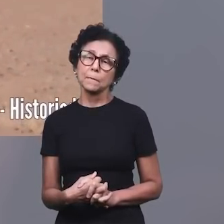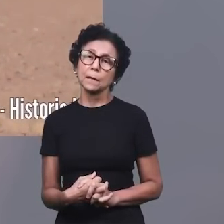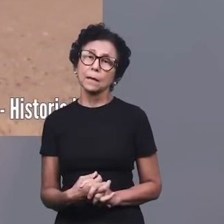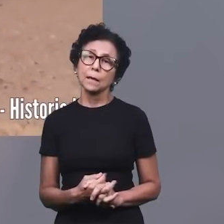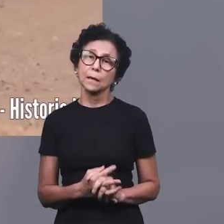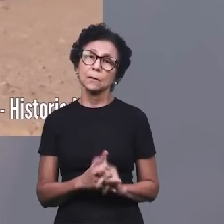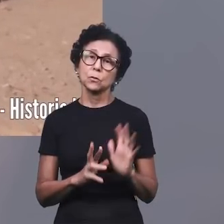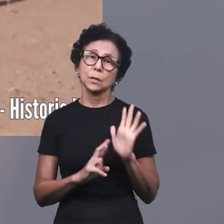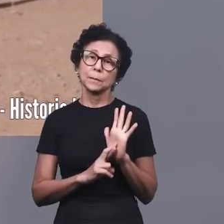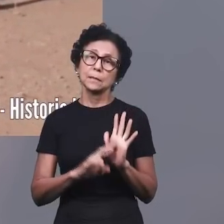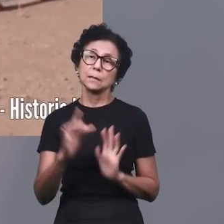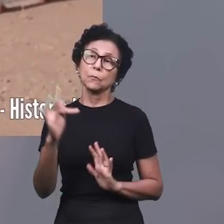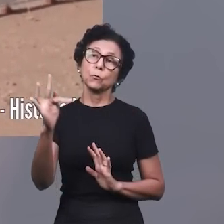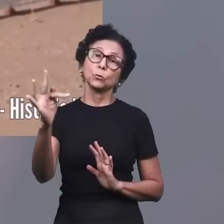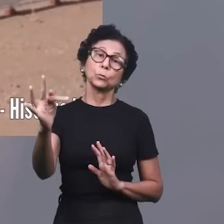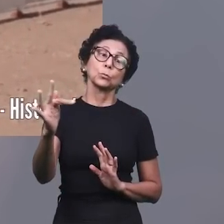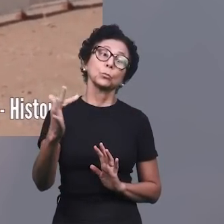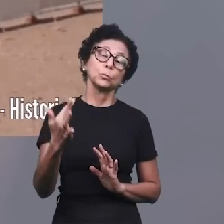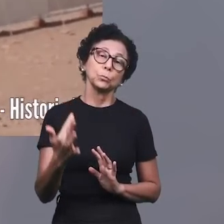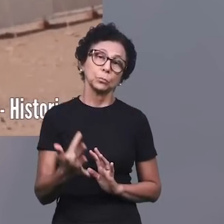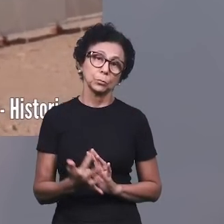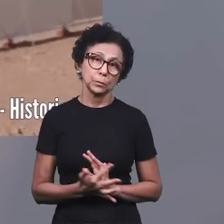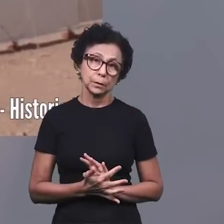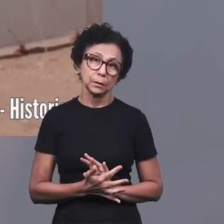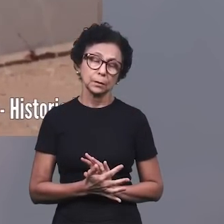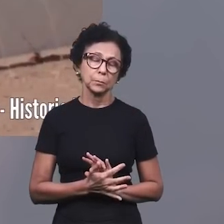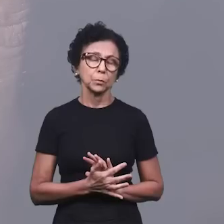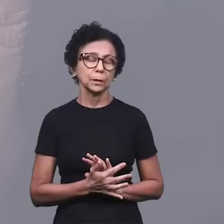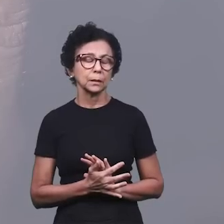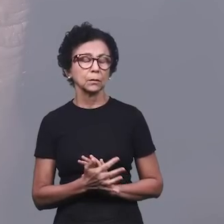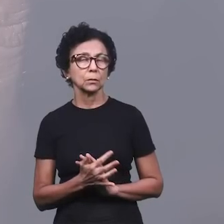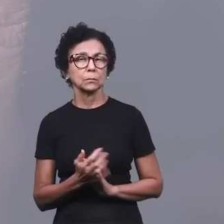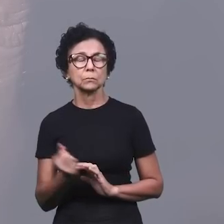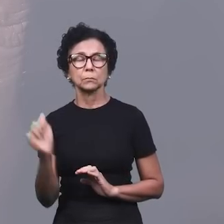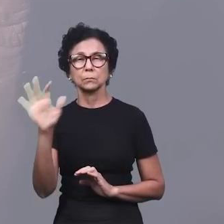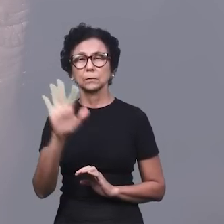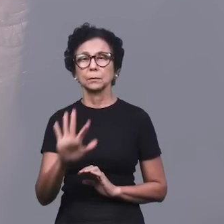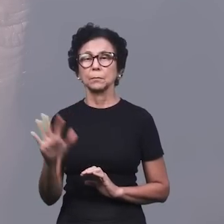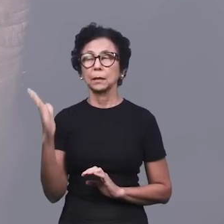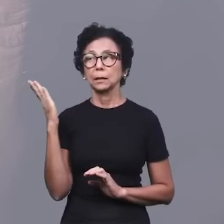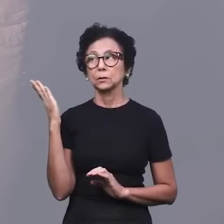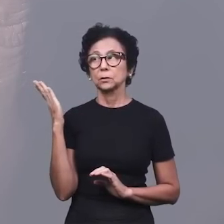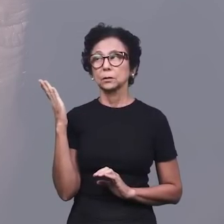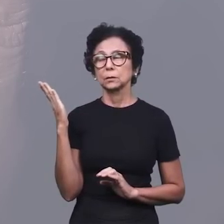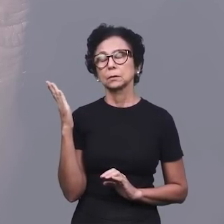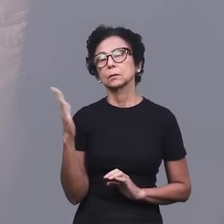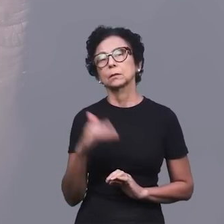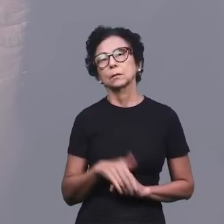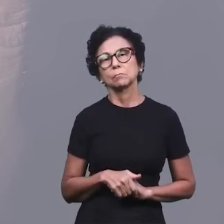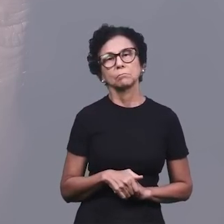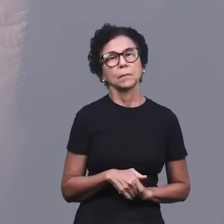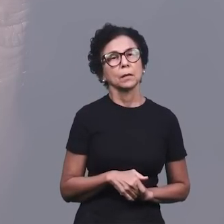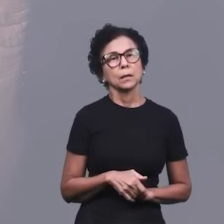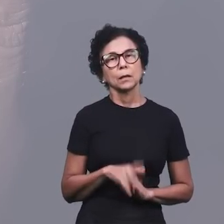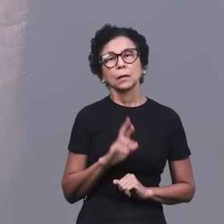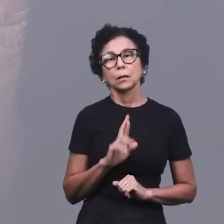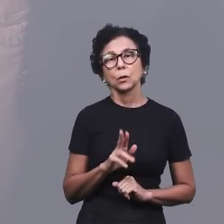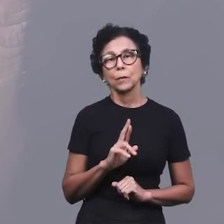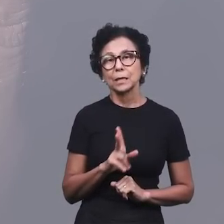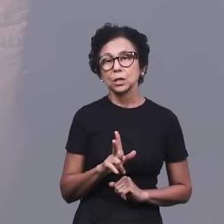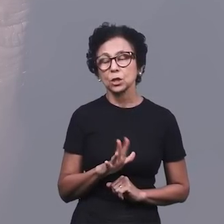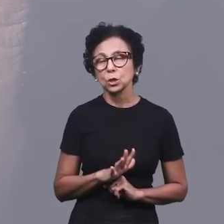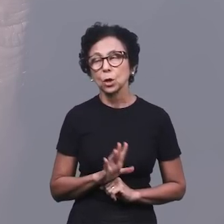futuros, né? Pois quando olhamos para uma figura como esta, não estamos apenas atendo a uma